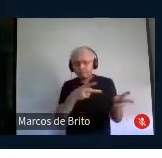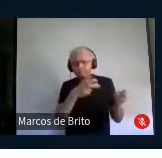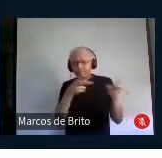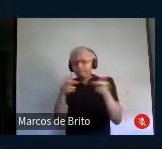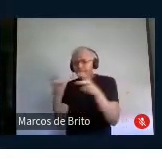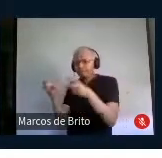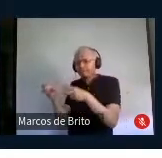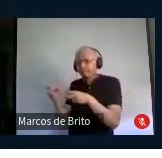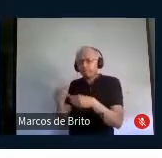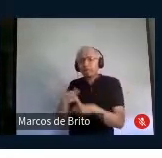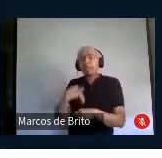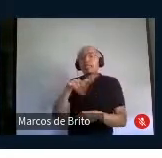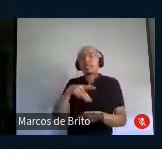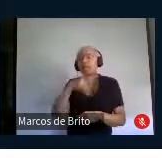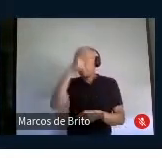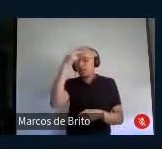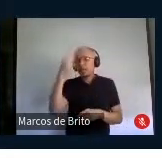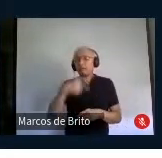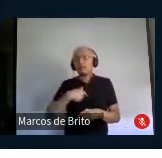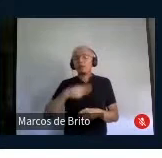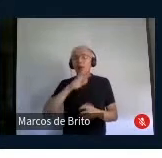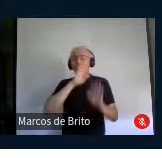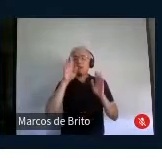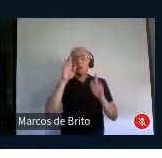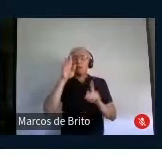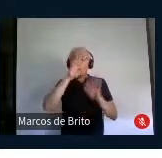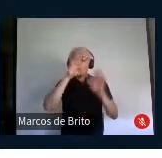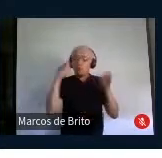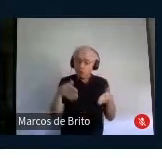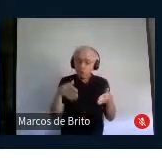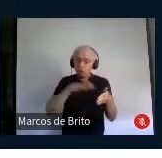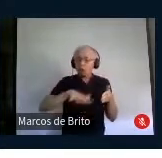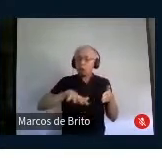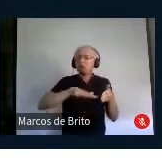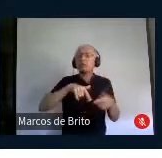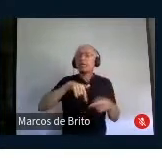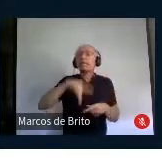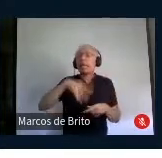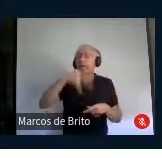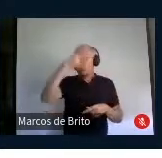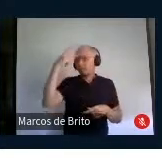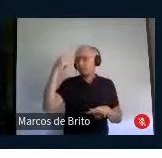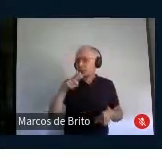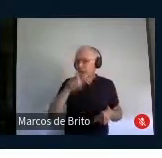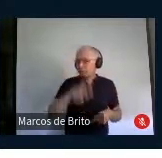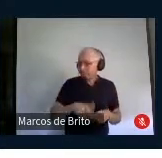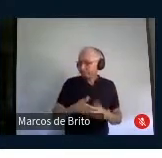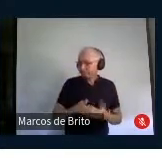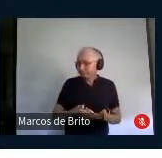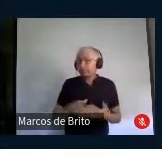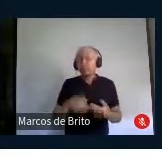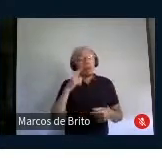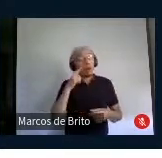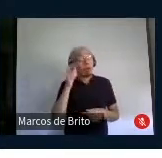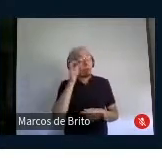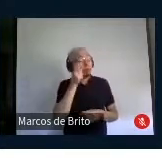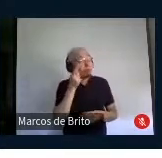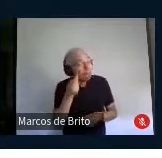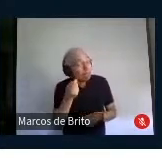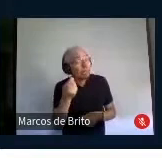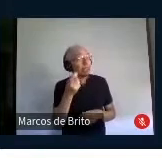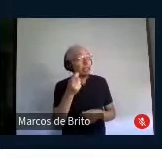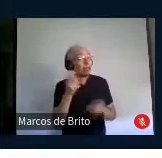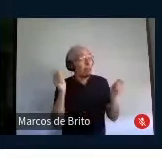também quem é o público-alvo dessa formação. Então, é muito interessante aqui, que aqui nós podemos ver que